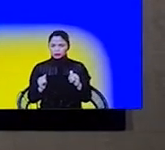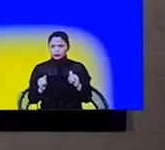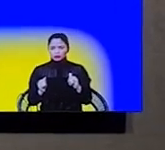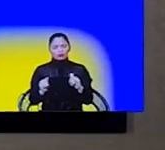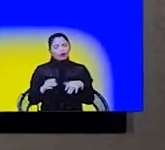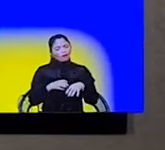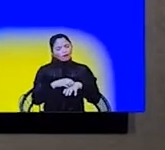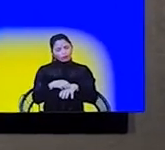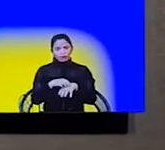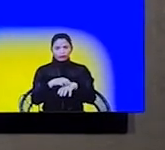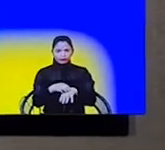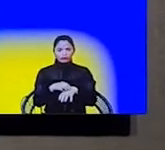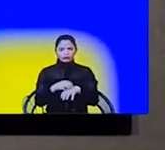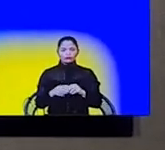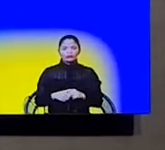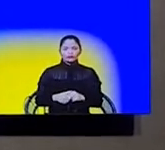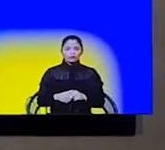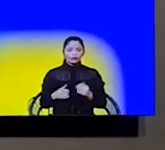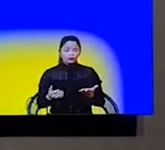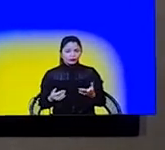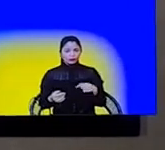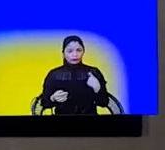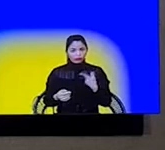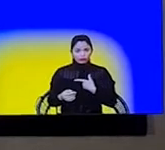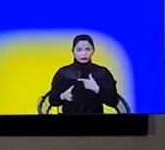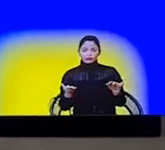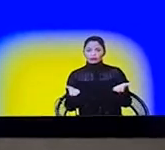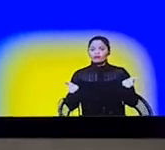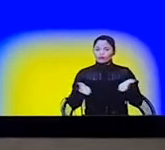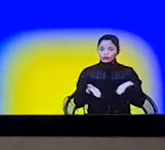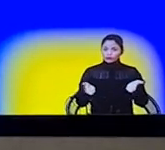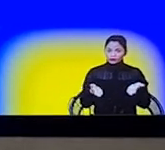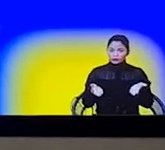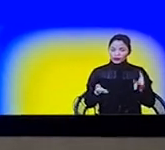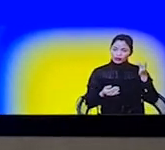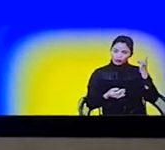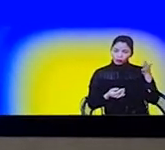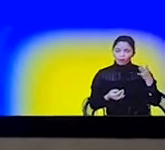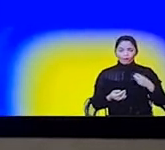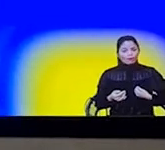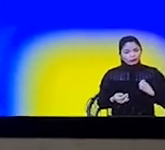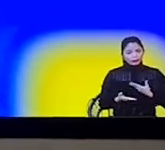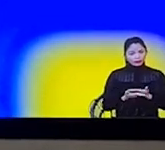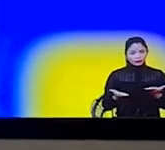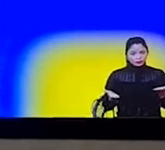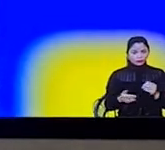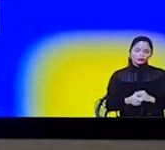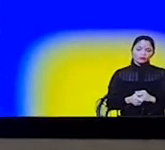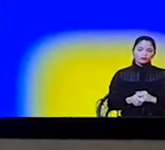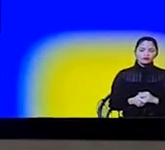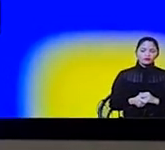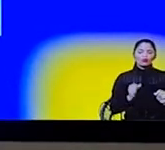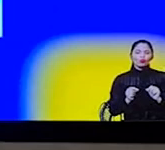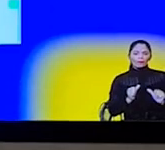frete, né, a nossa nova política de frete, se não for para a gente trazer qual é a política atual, para facilitar a vida de vocês entenderem o depara,